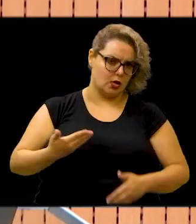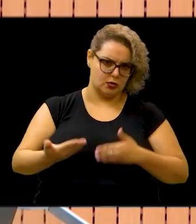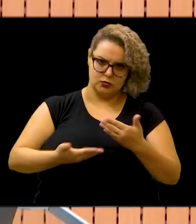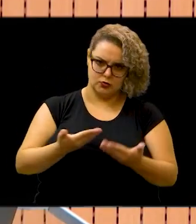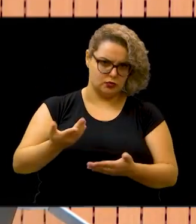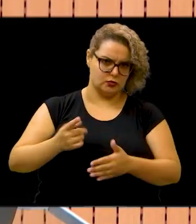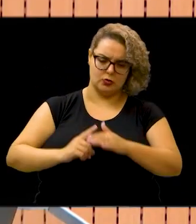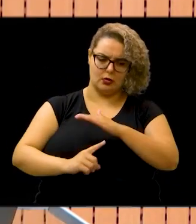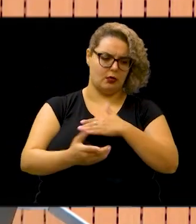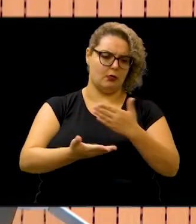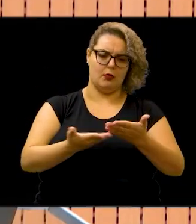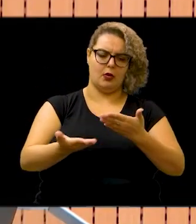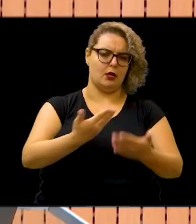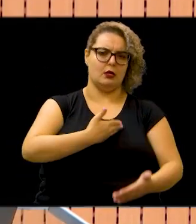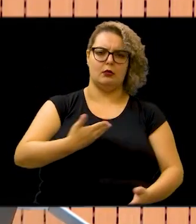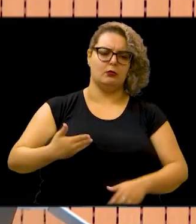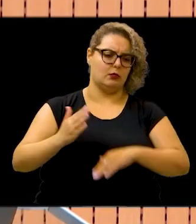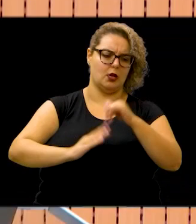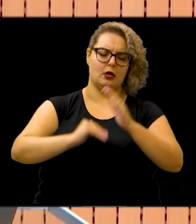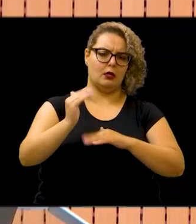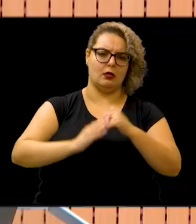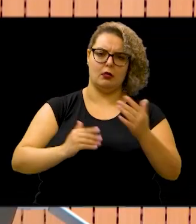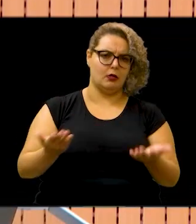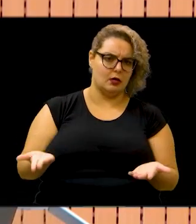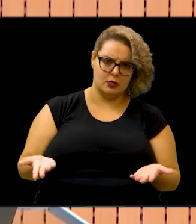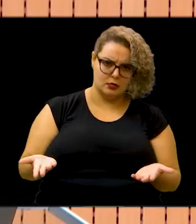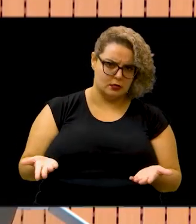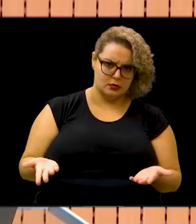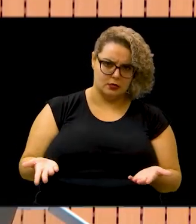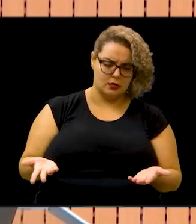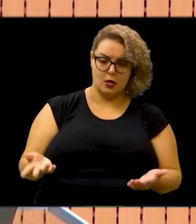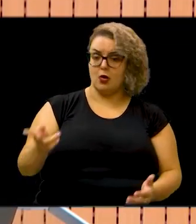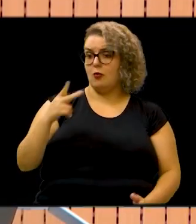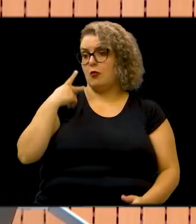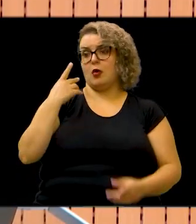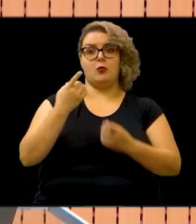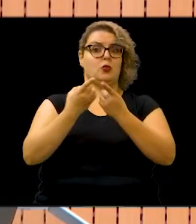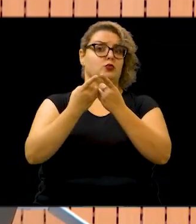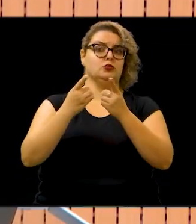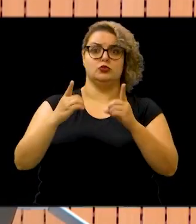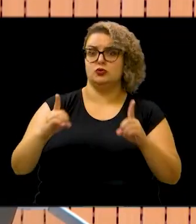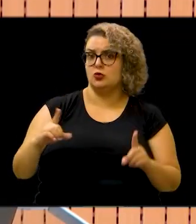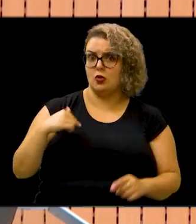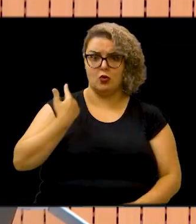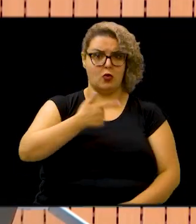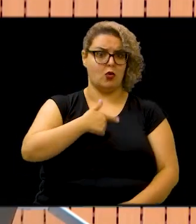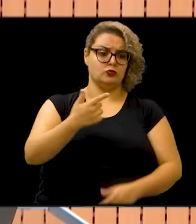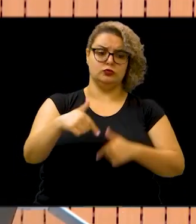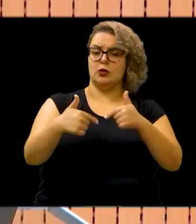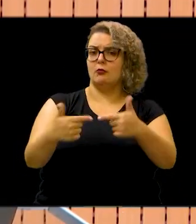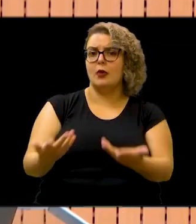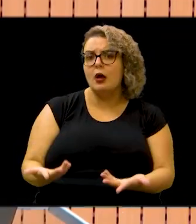valorização dos servidores, uma política que seja de